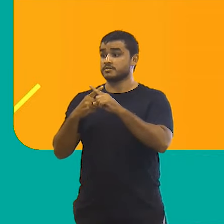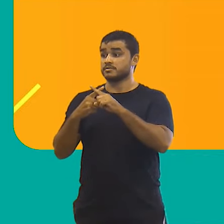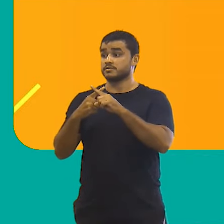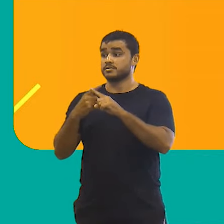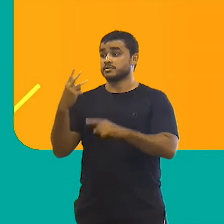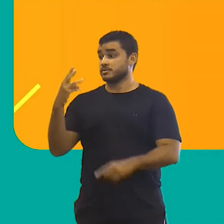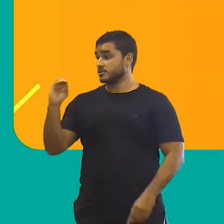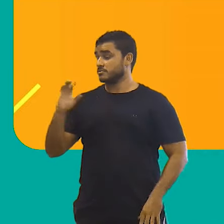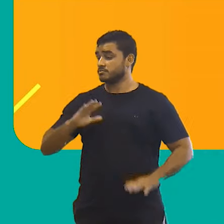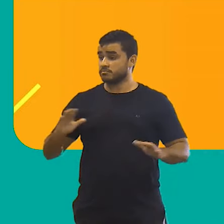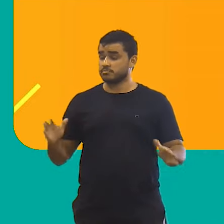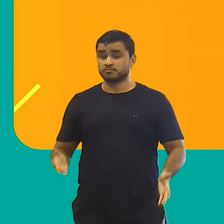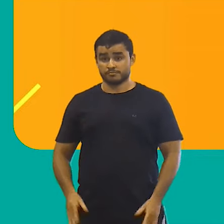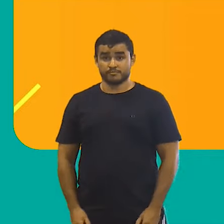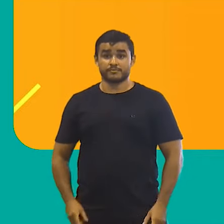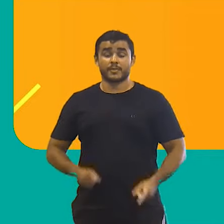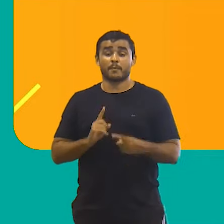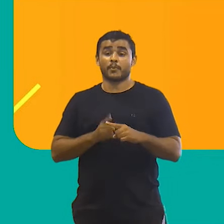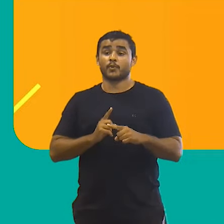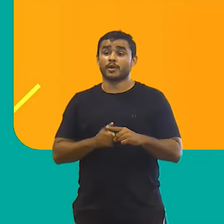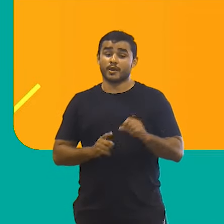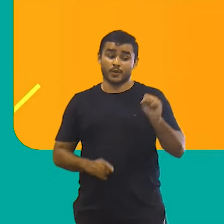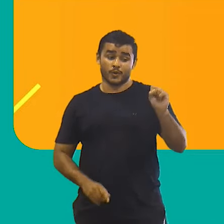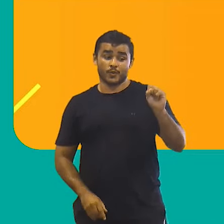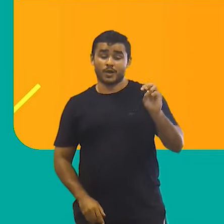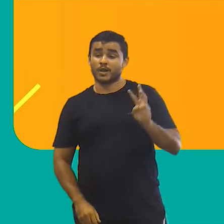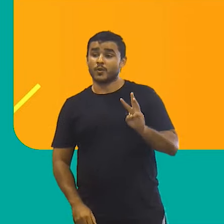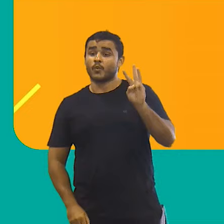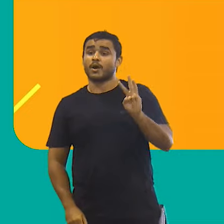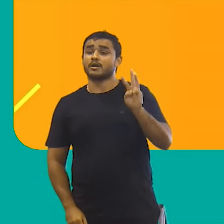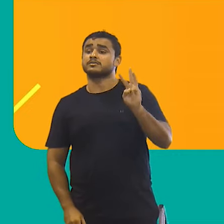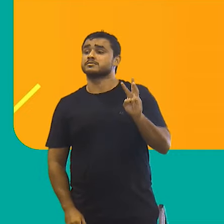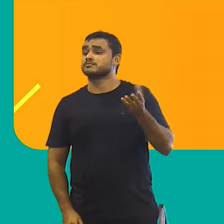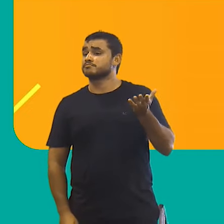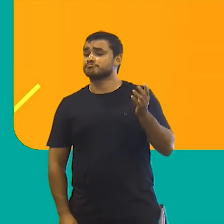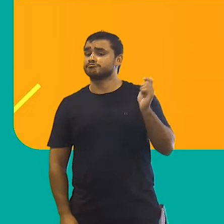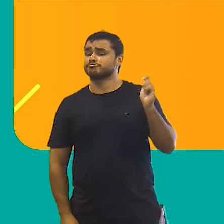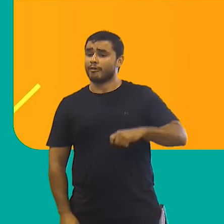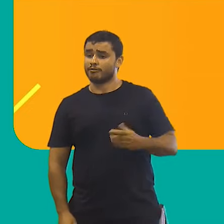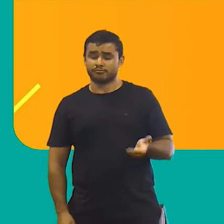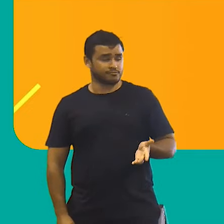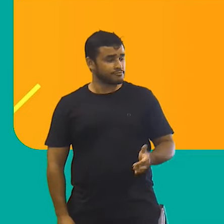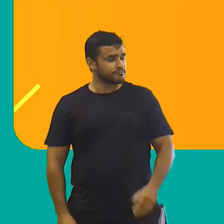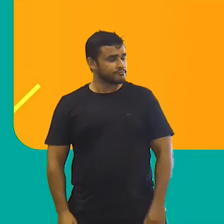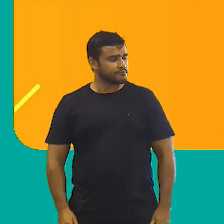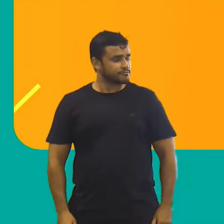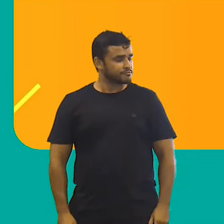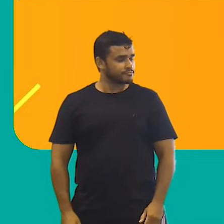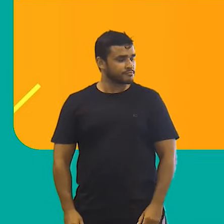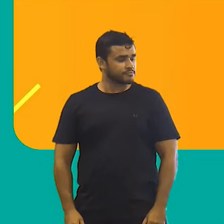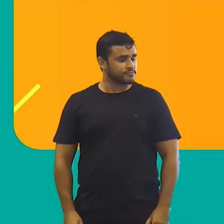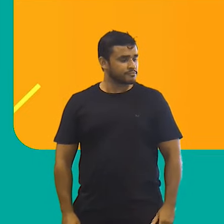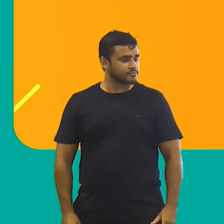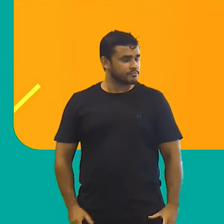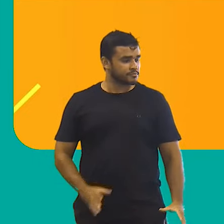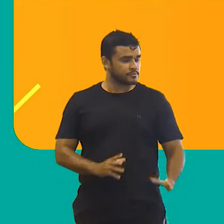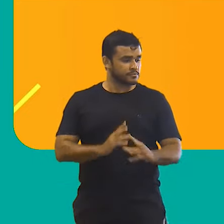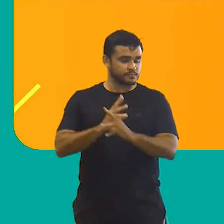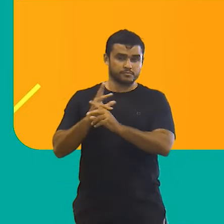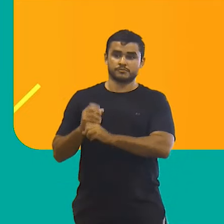quanto? 8. Pronto. Vezes 8 horas por dia, vezes 30